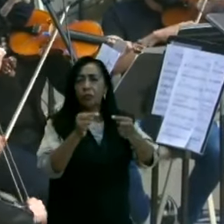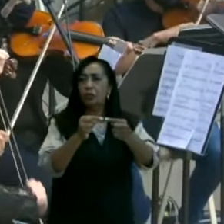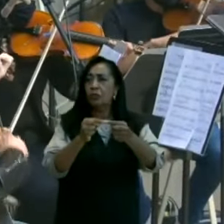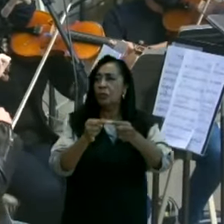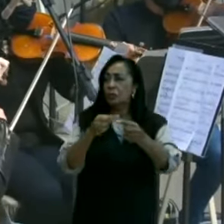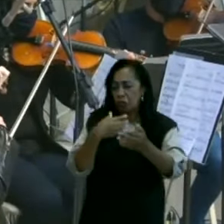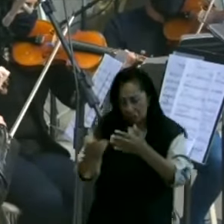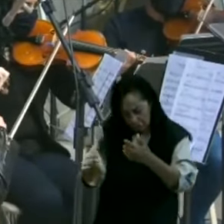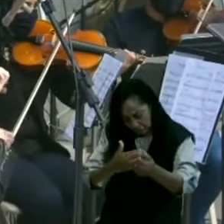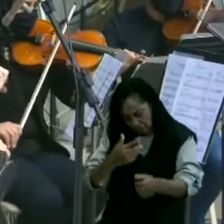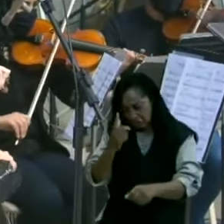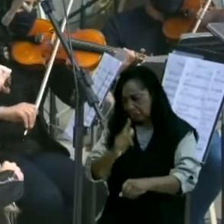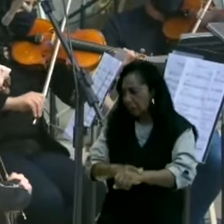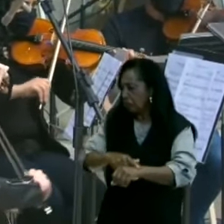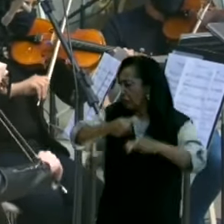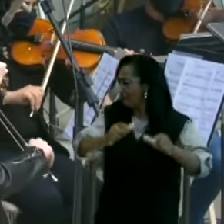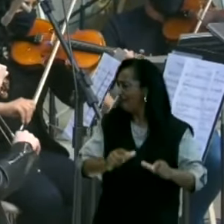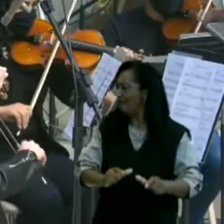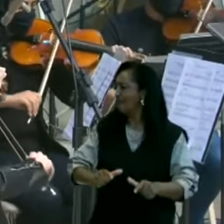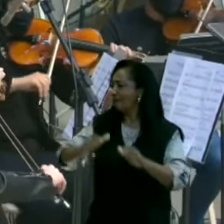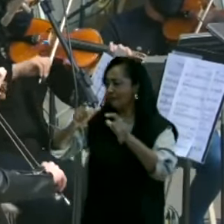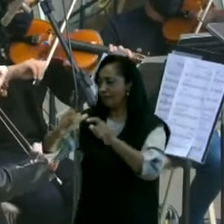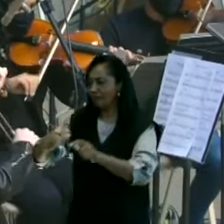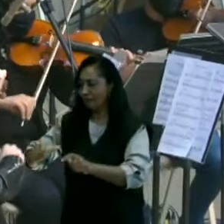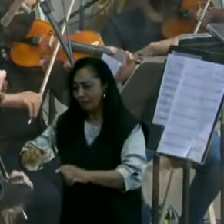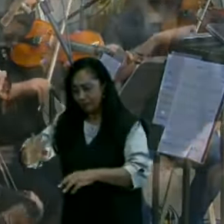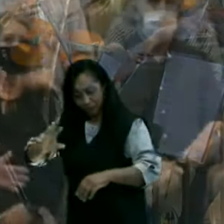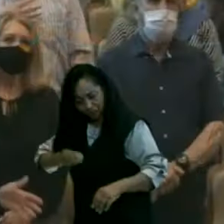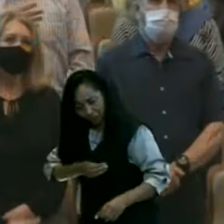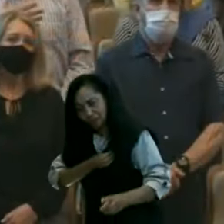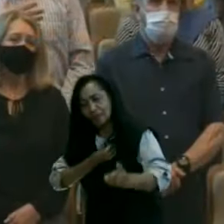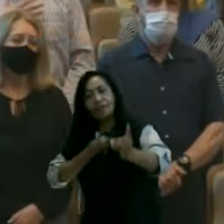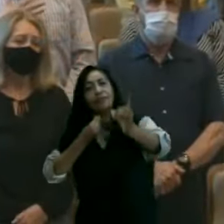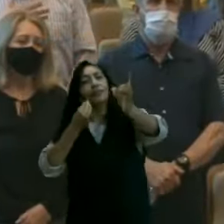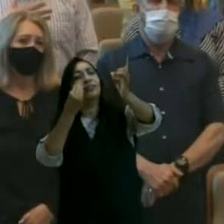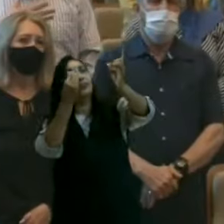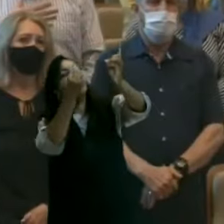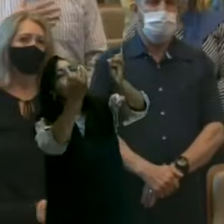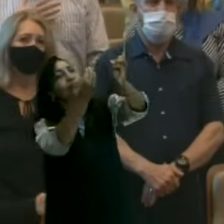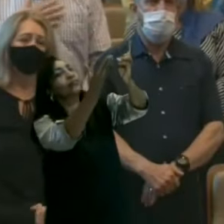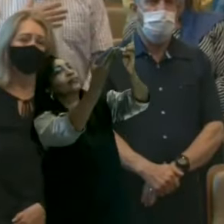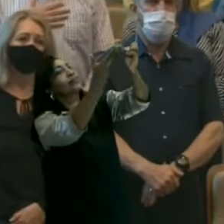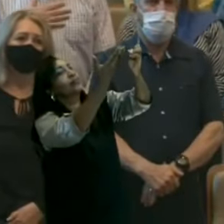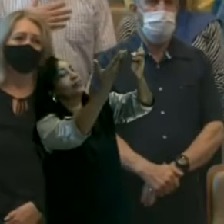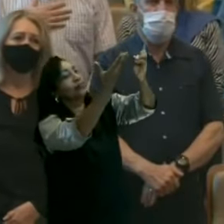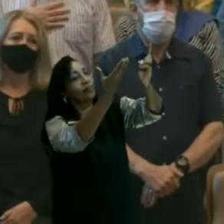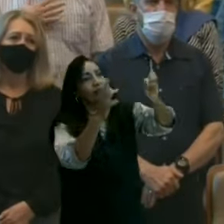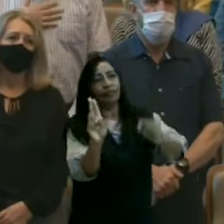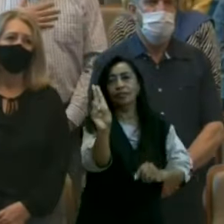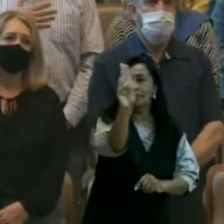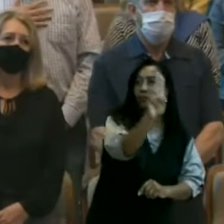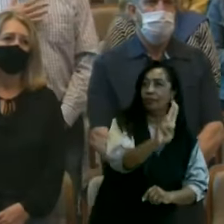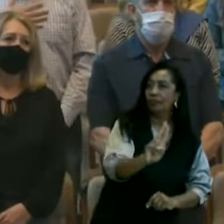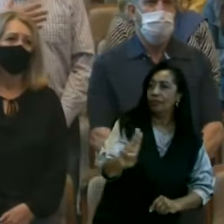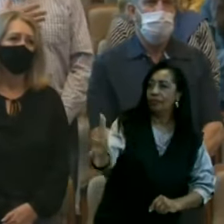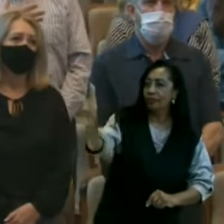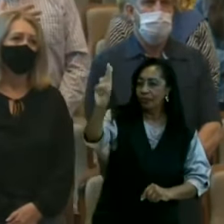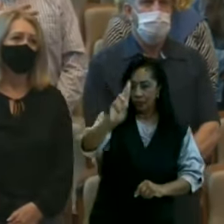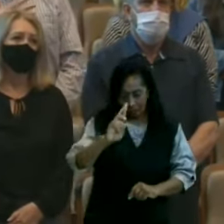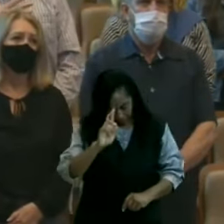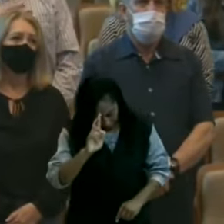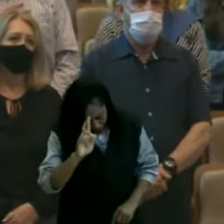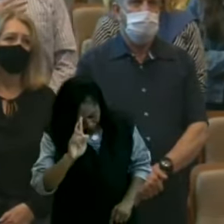qualquer hora e qualquer lugar. Eis aqui a minha vida, usa-me,